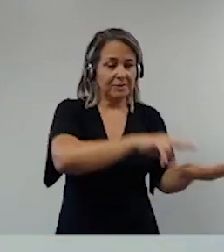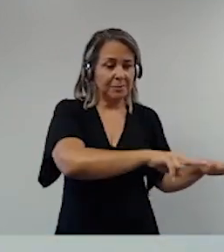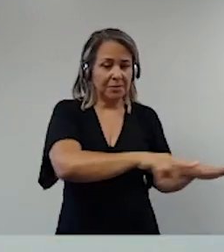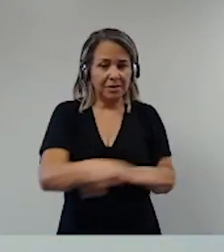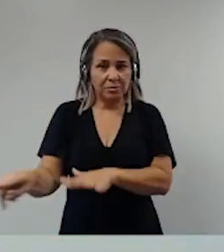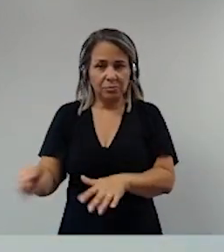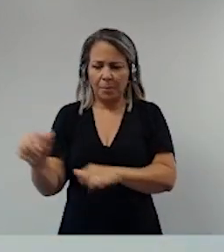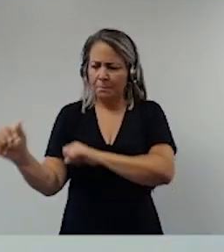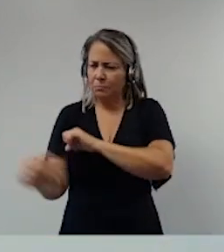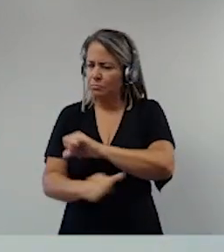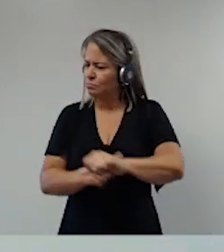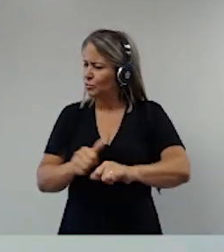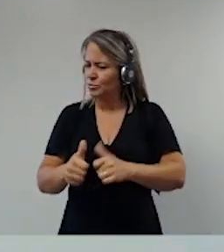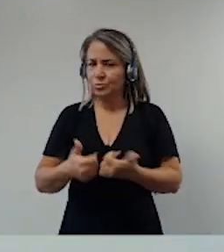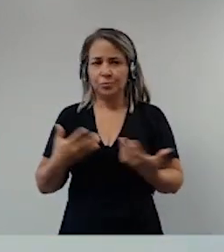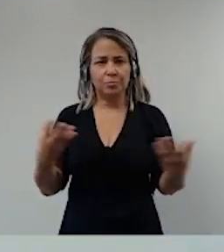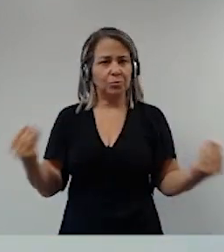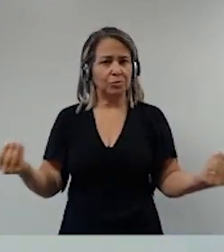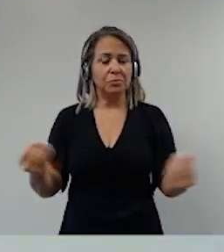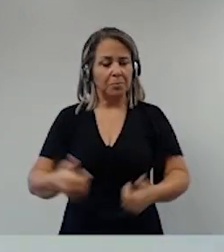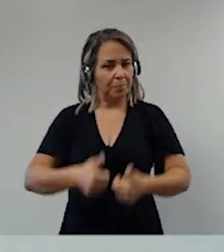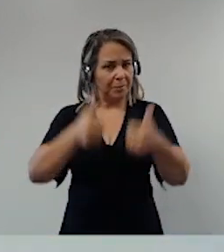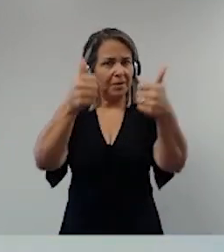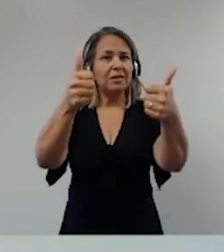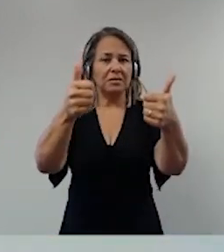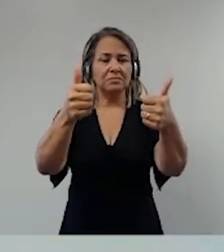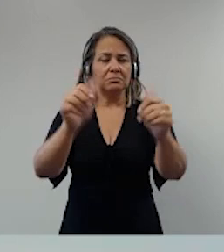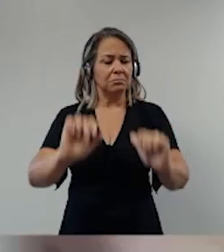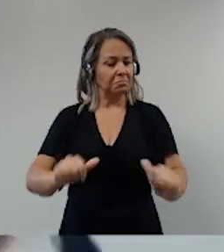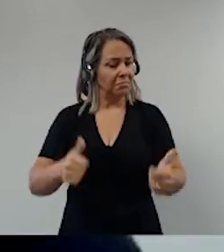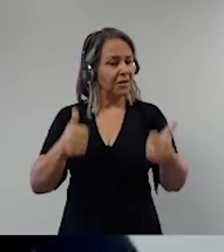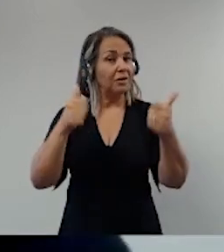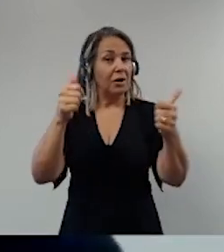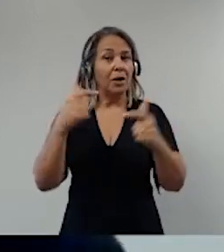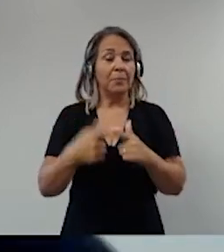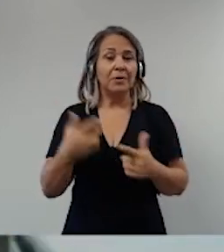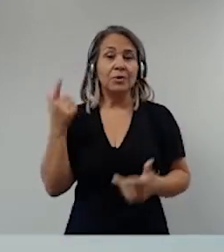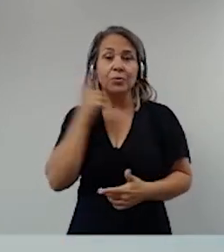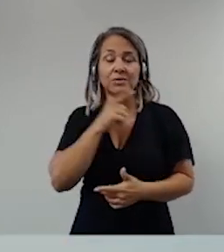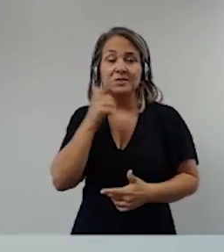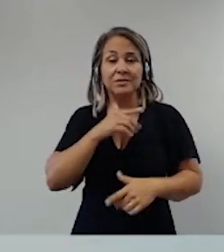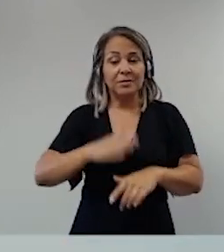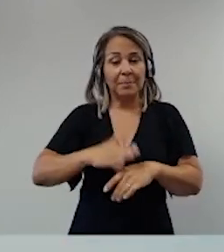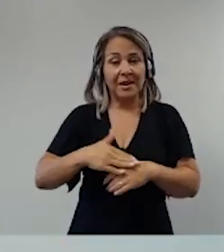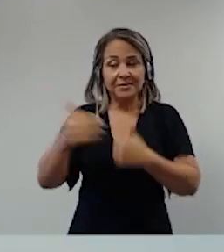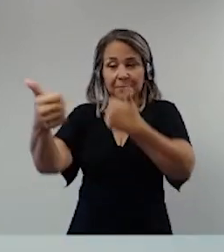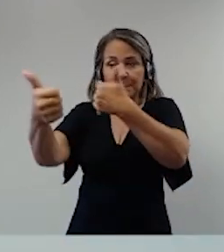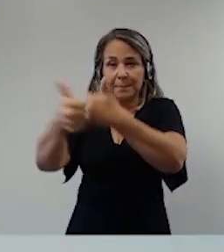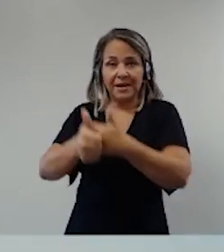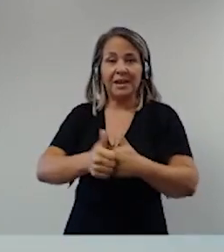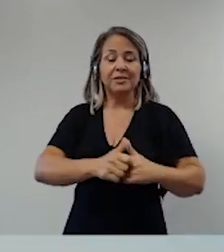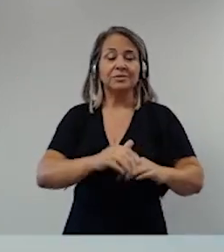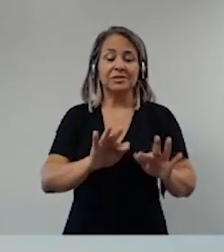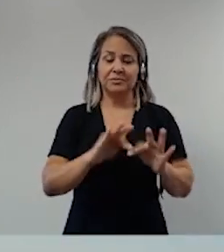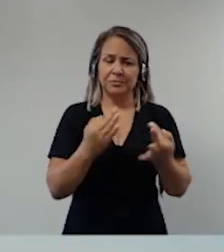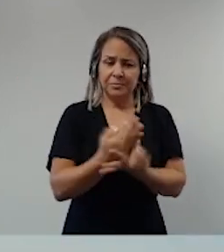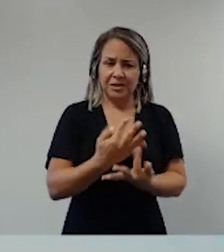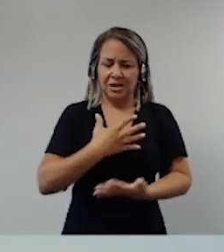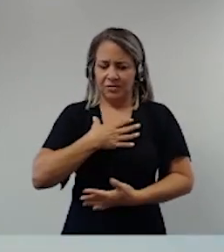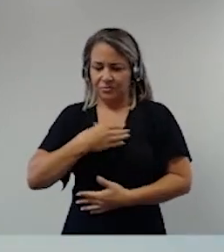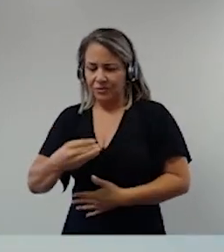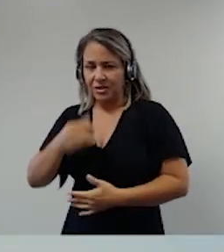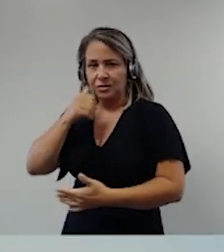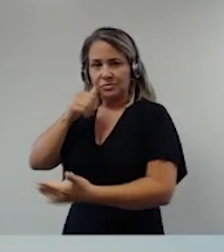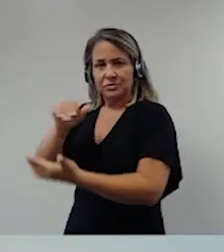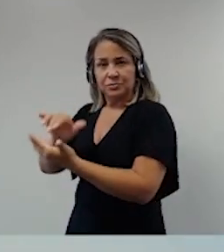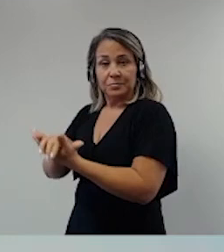radicalmente, né? Mudou até para melhor, muito melhor, porque estou mais próximo da família, dos meus filhos, da minha esposa,